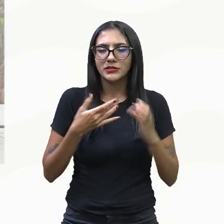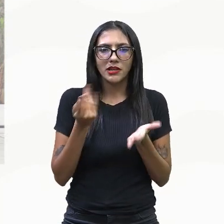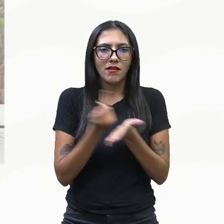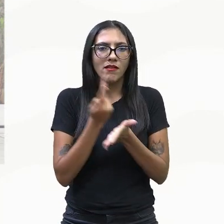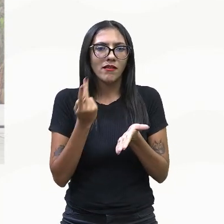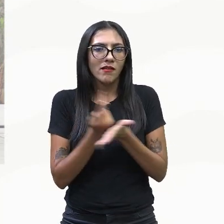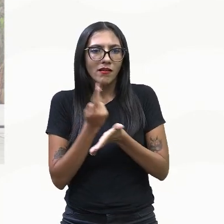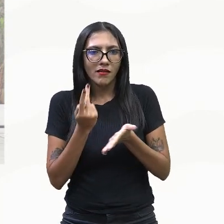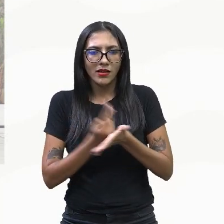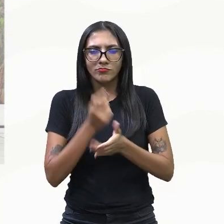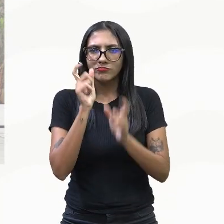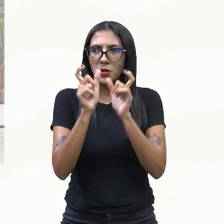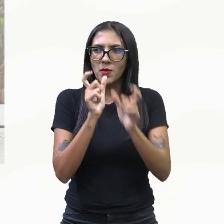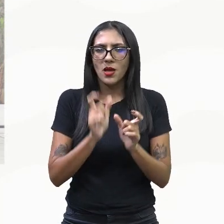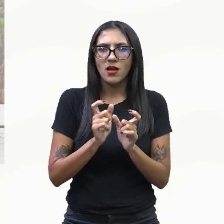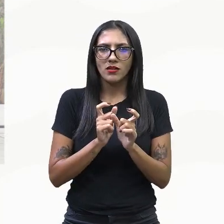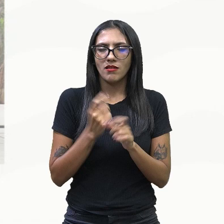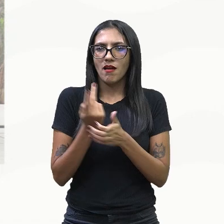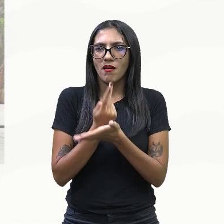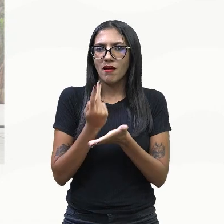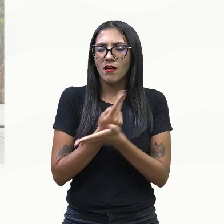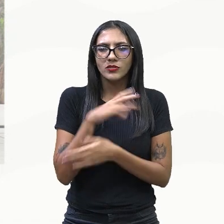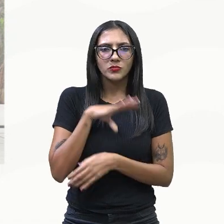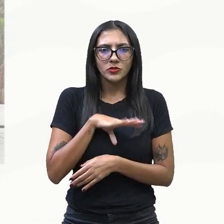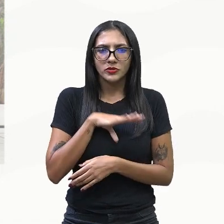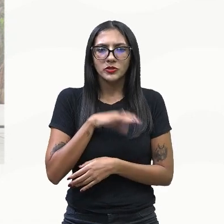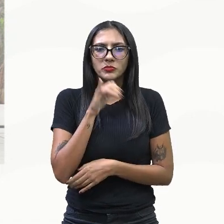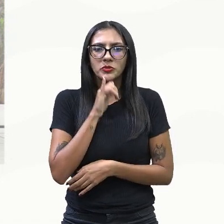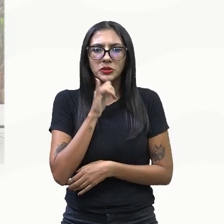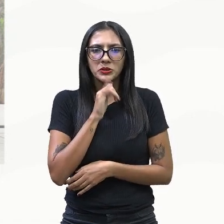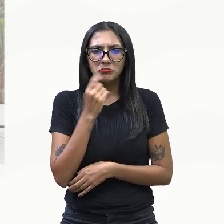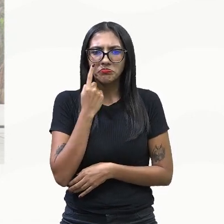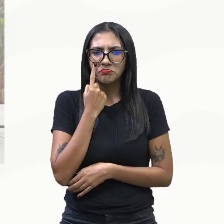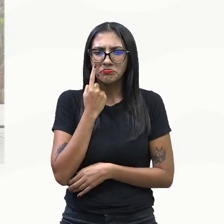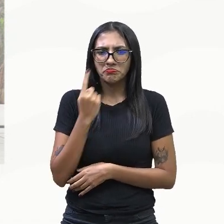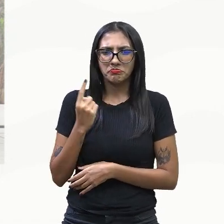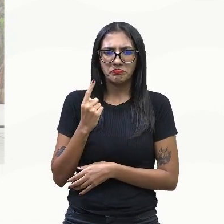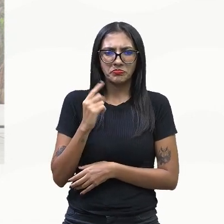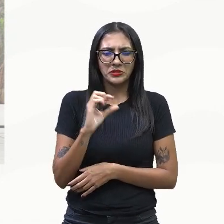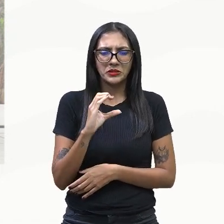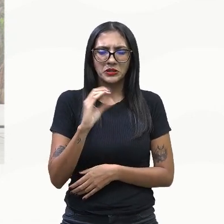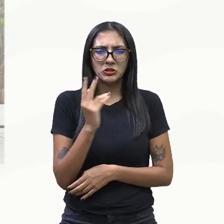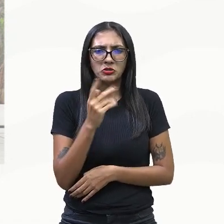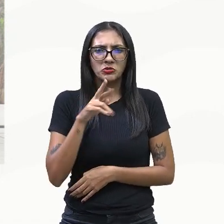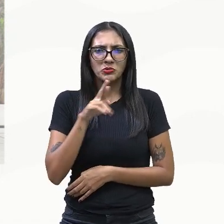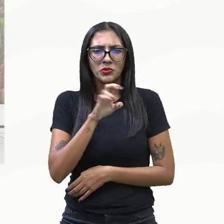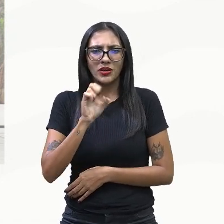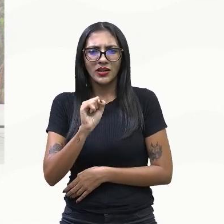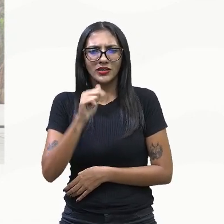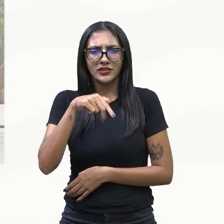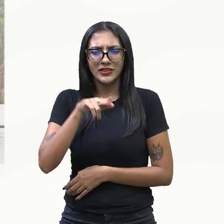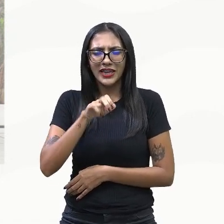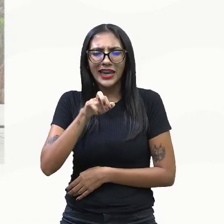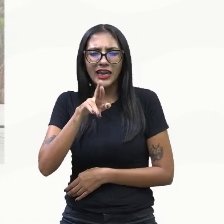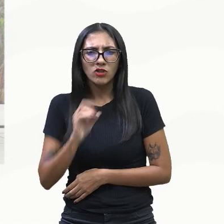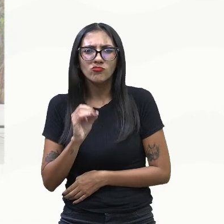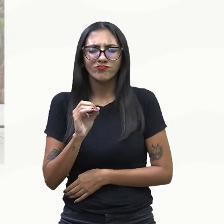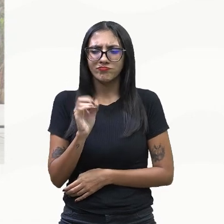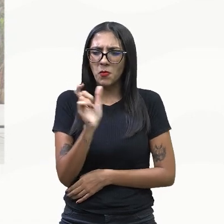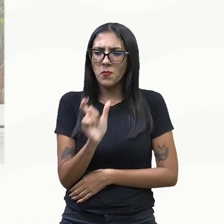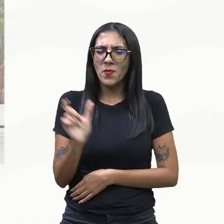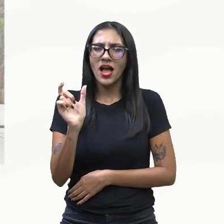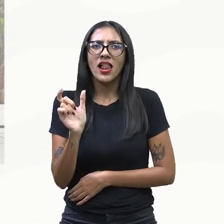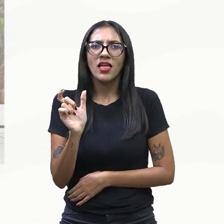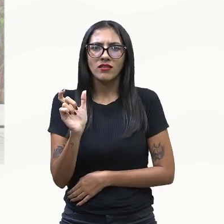de língua portuguesa, né, professor? Olha só. Churrasqueiro. O que está de errado aqui? Churrasqueiro, né?